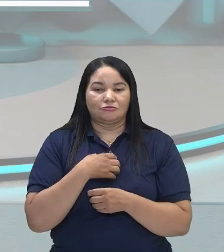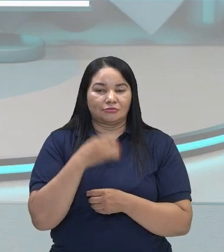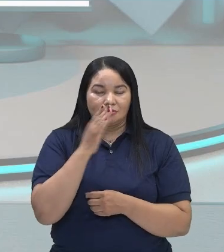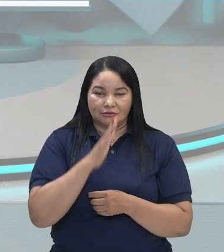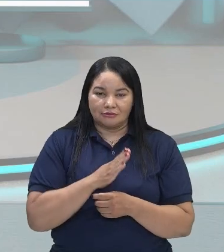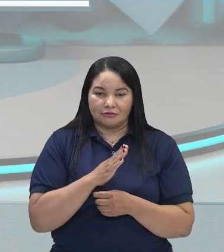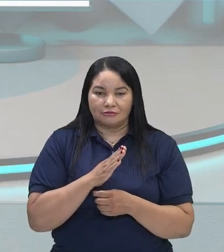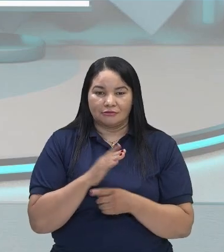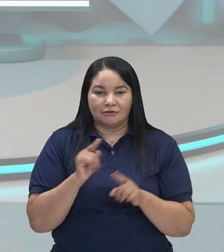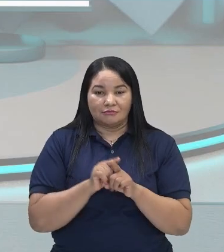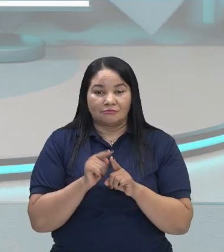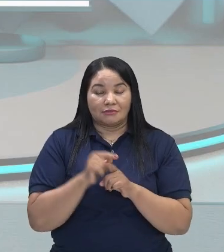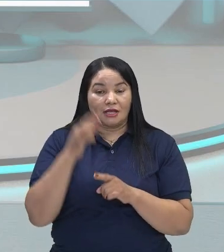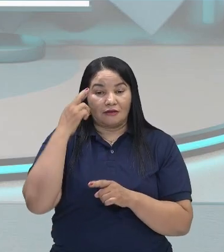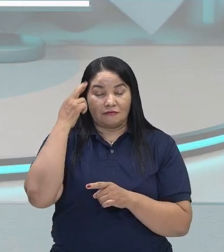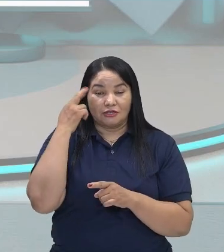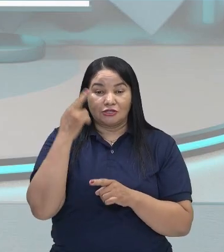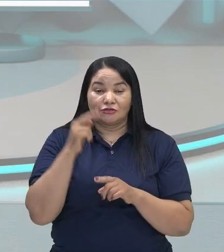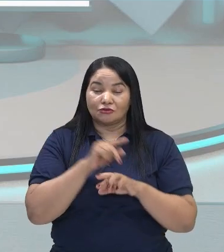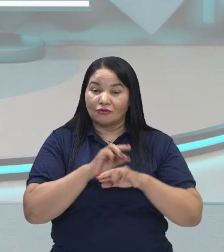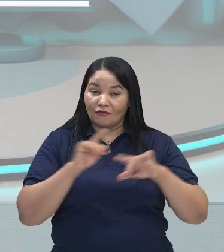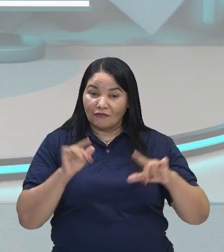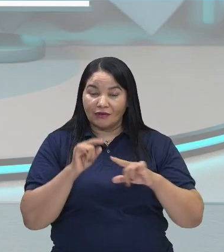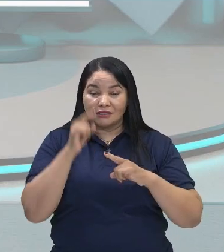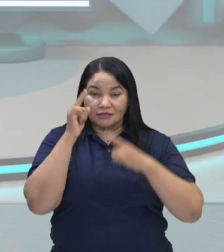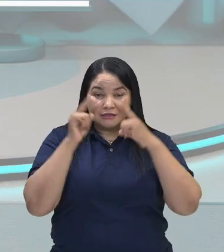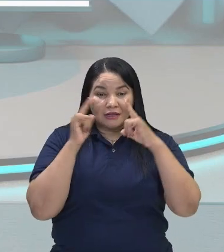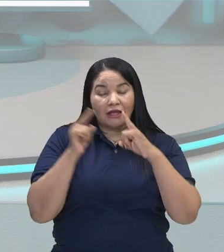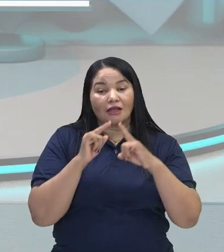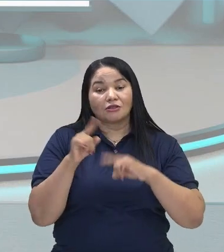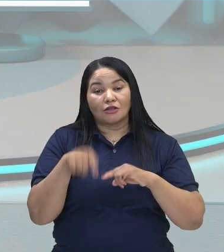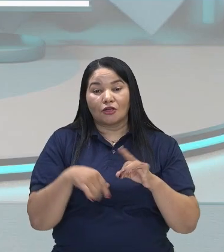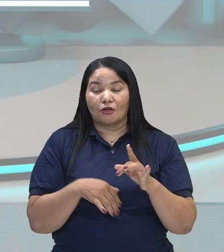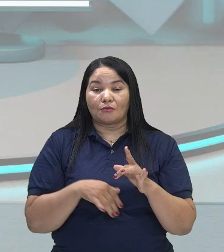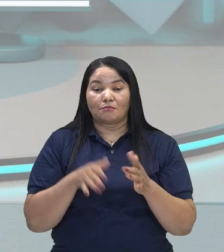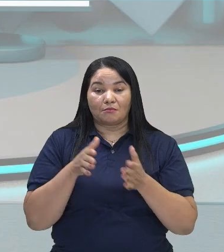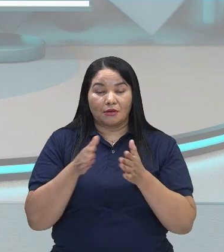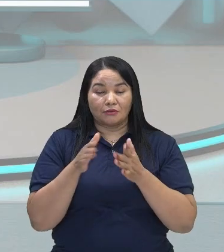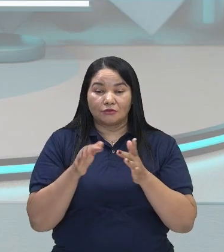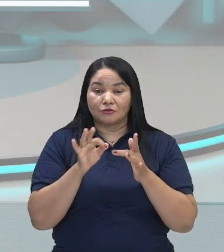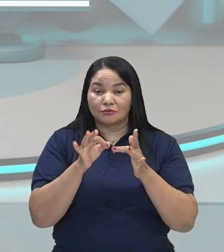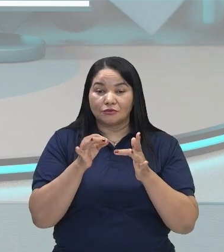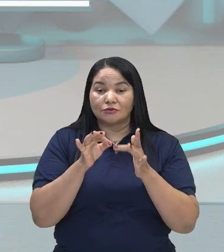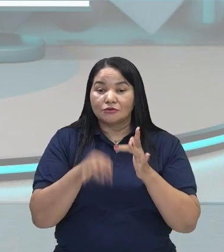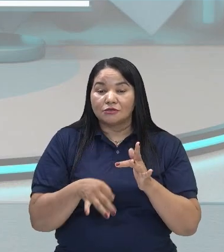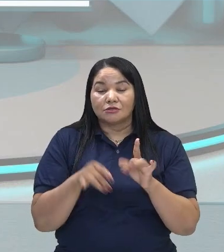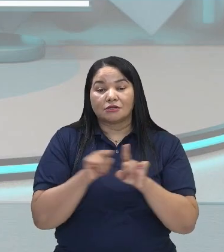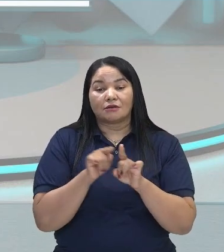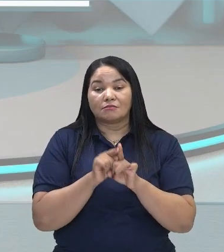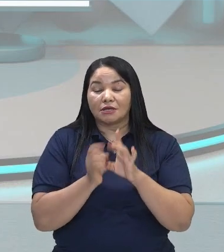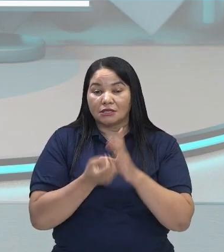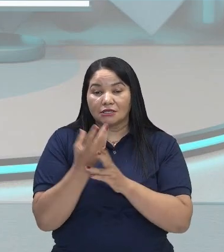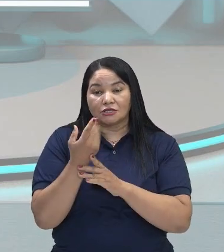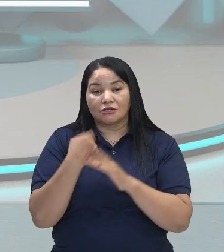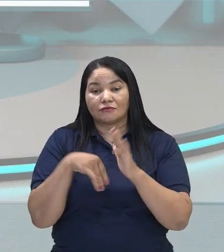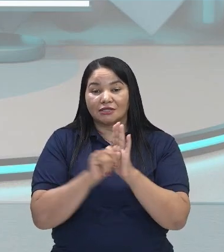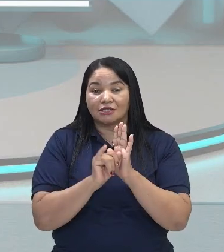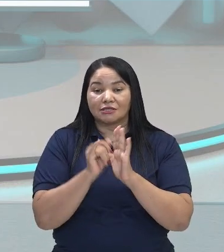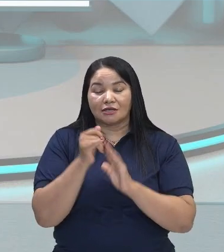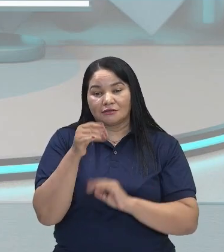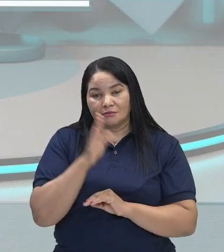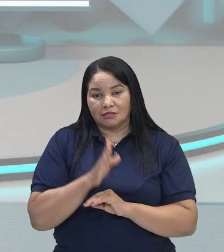né? Refletindo os ideais da Inconfidência Mineira e a formação de uma identidade